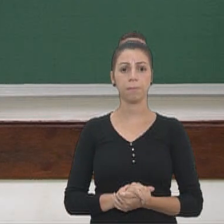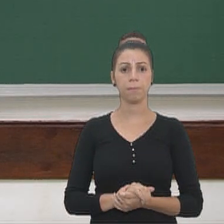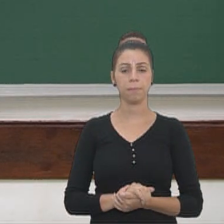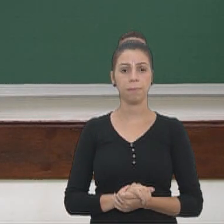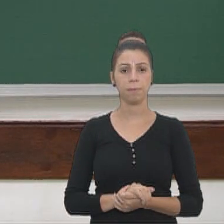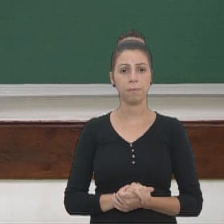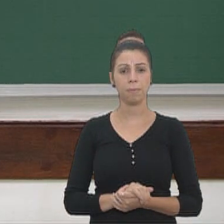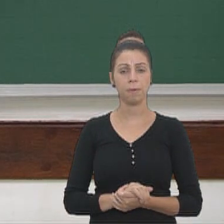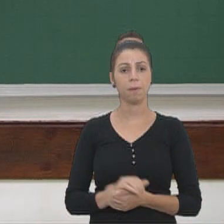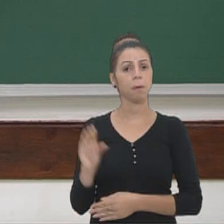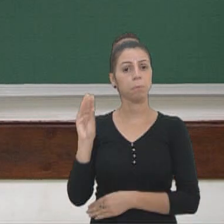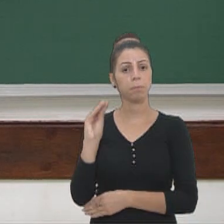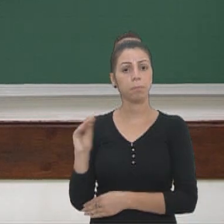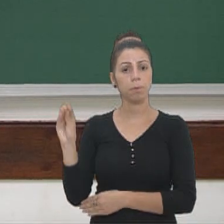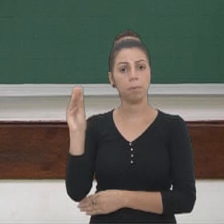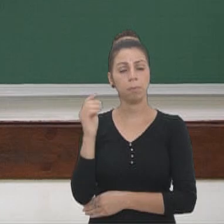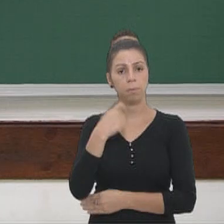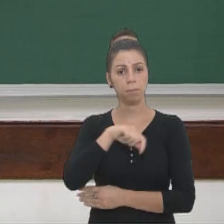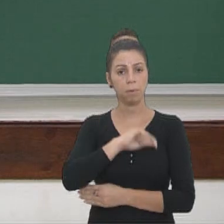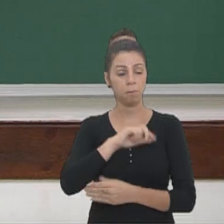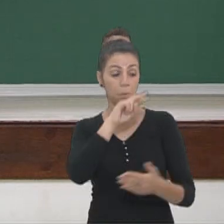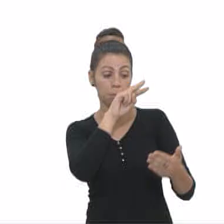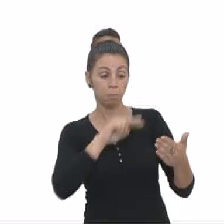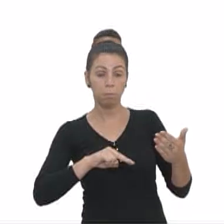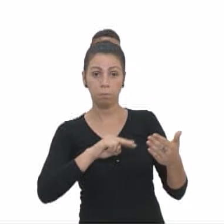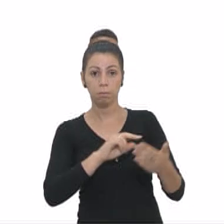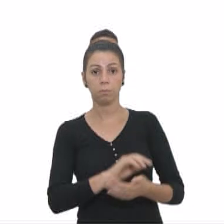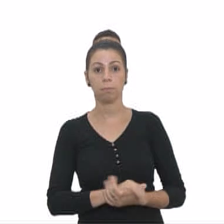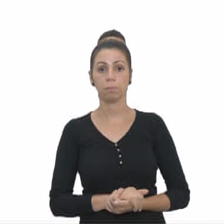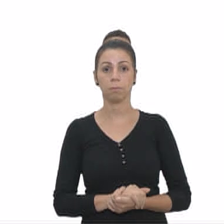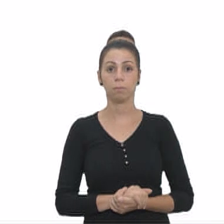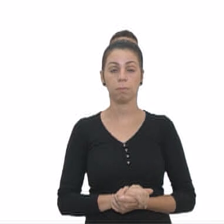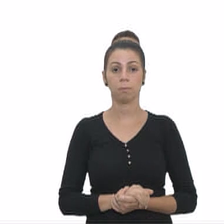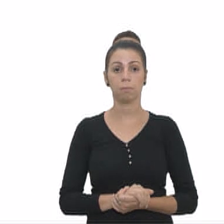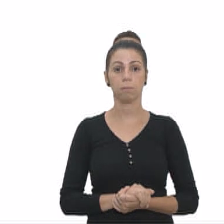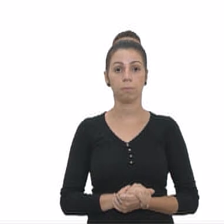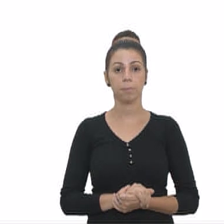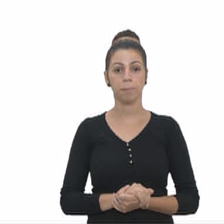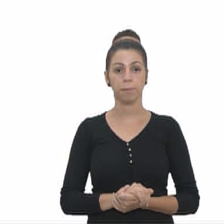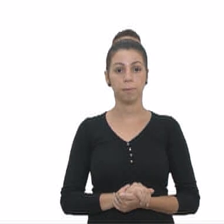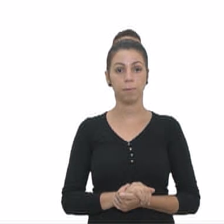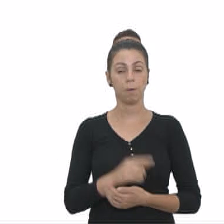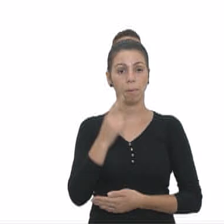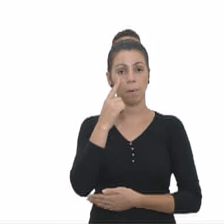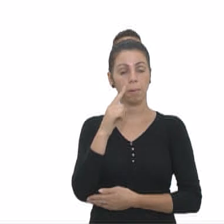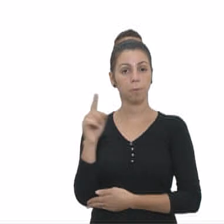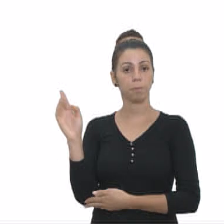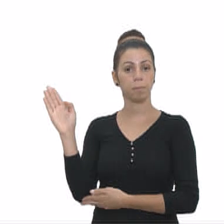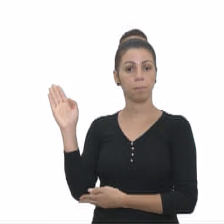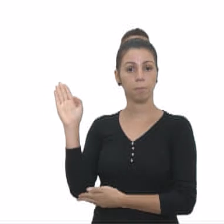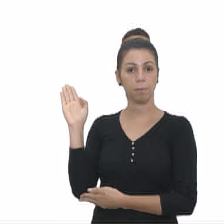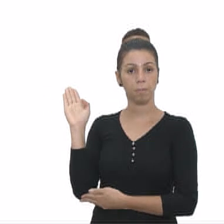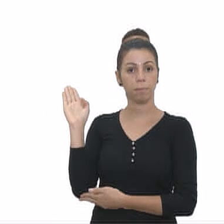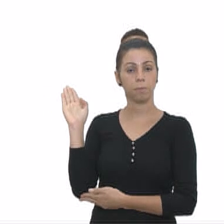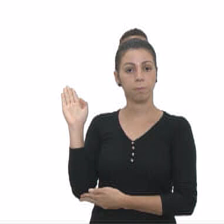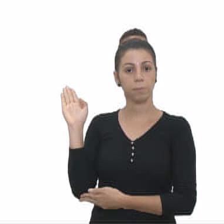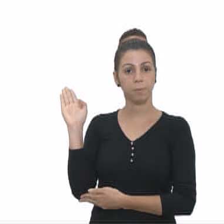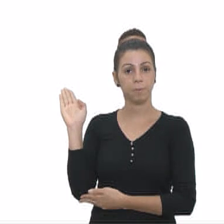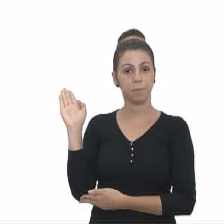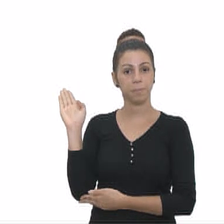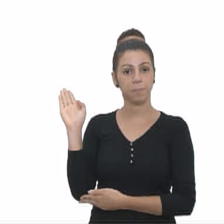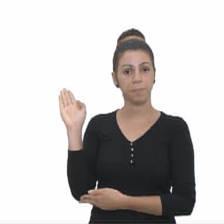A ler-lo, vamos ler. No te rindas, lucha, no te